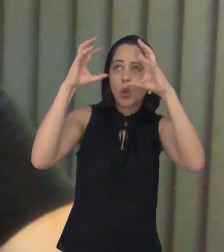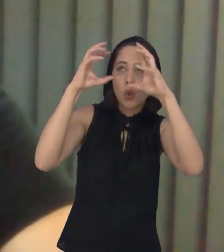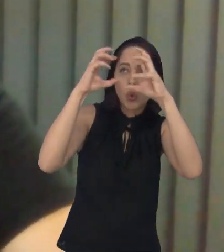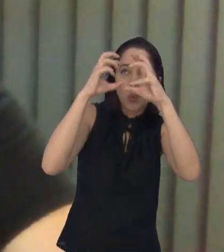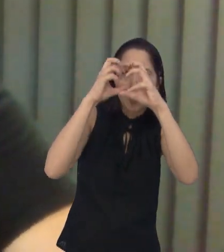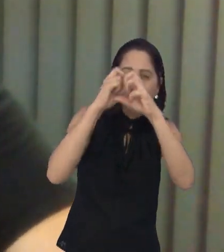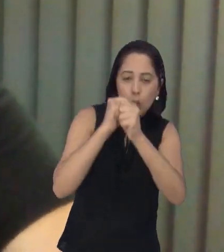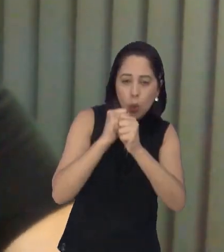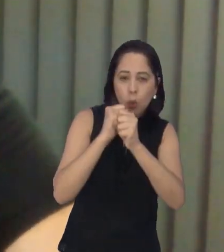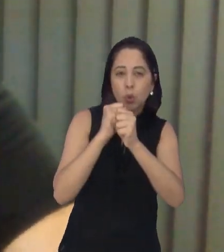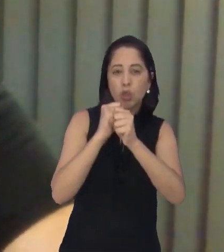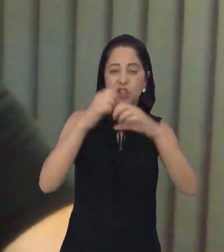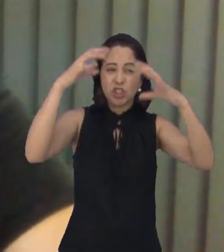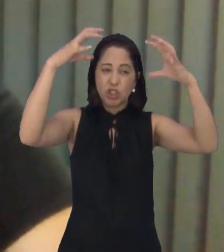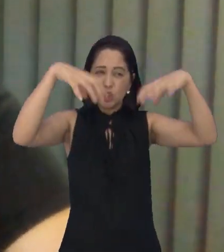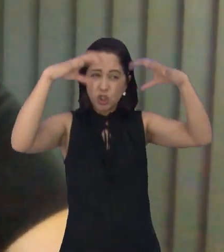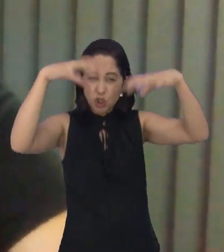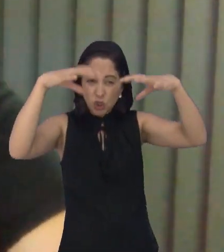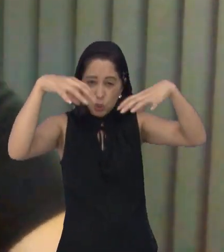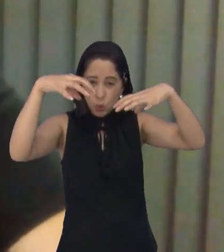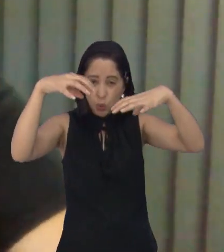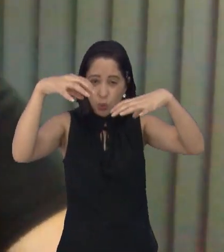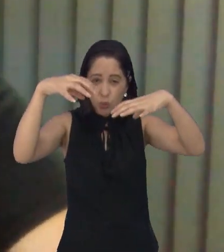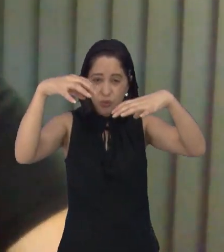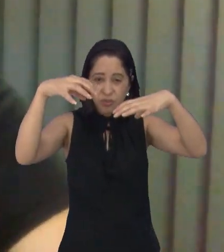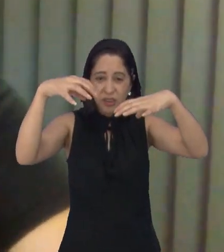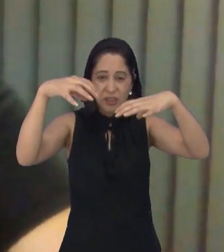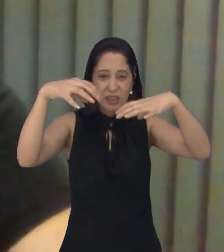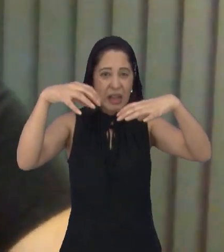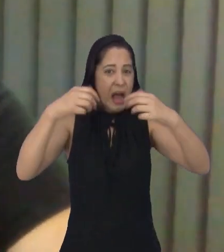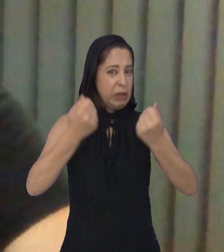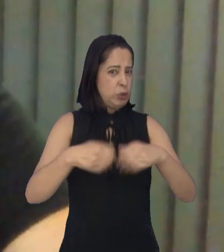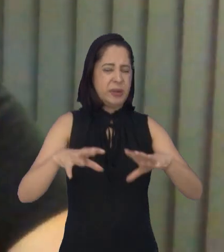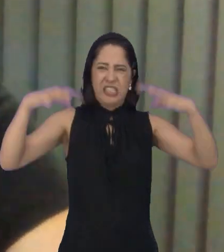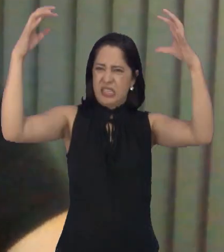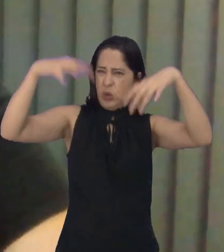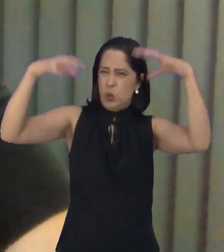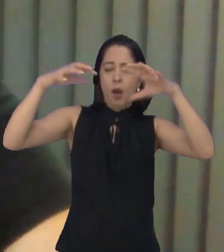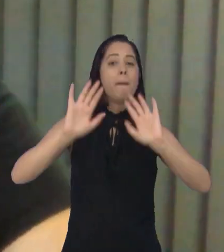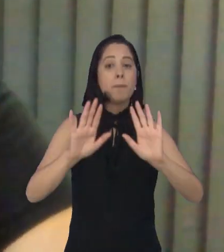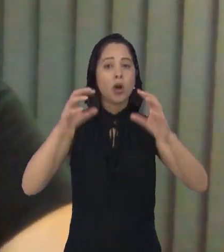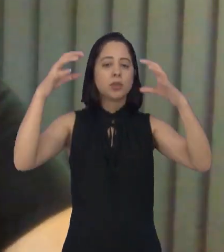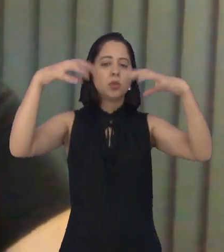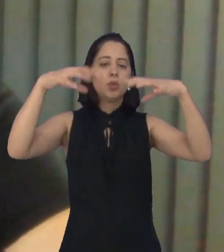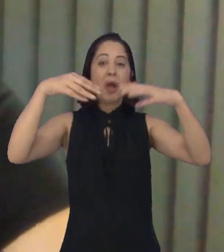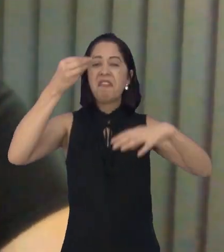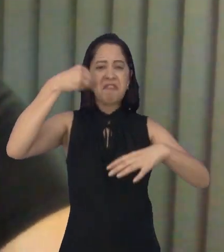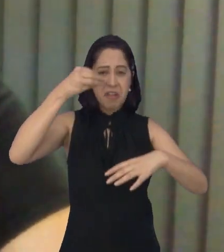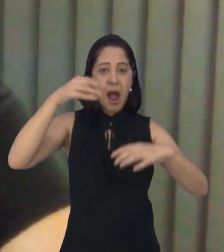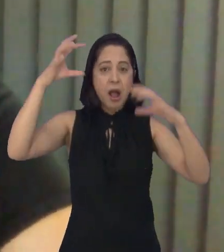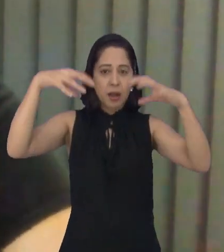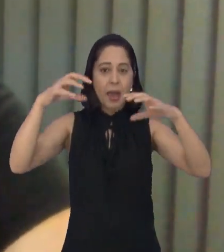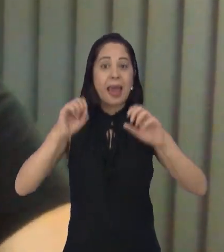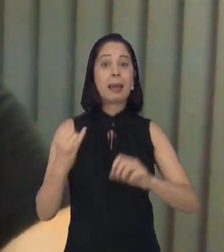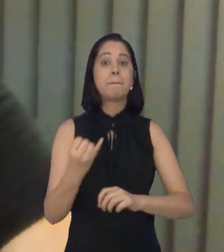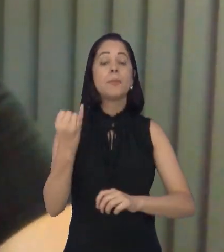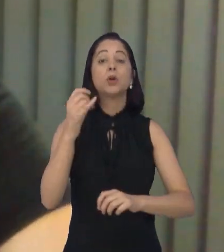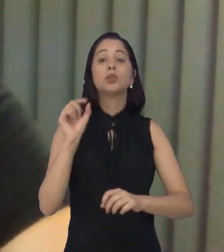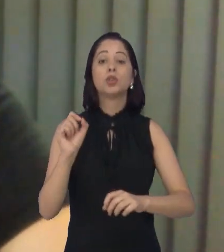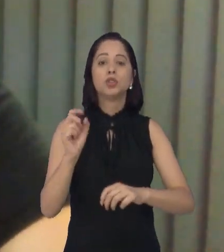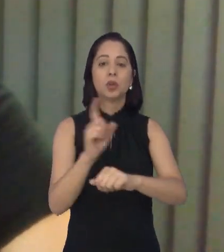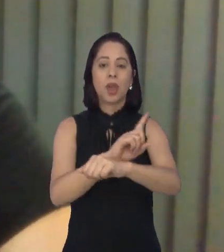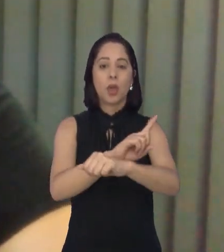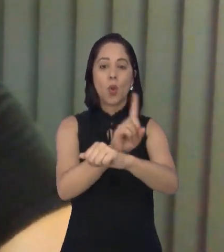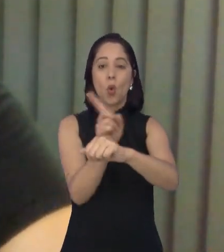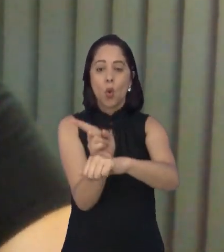você está em dias de chuva, e aí essa chuva nem precisa ser uma tempestade, pode ser uma chuva amena, é importantíssimo que você